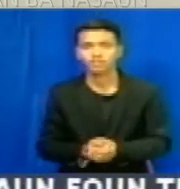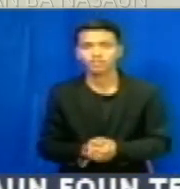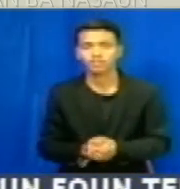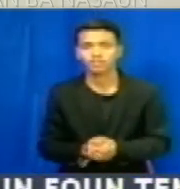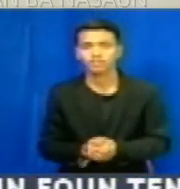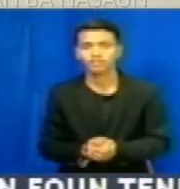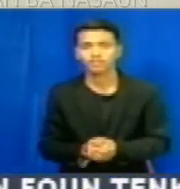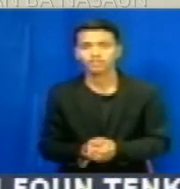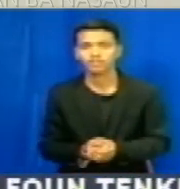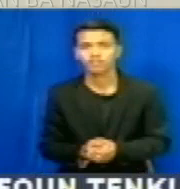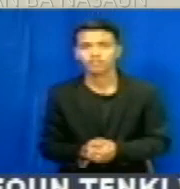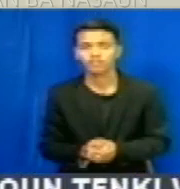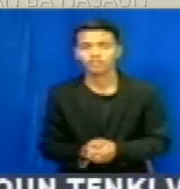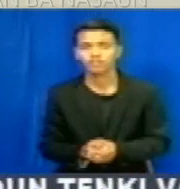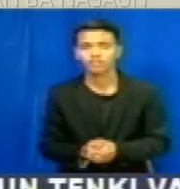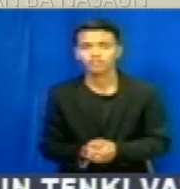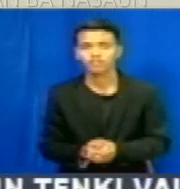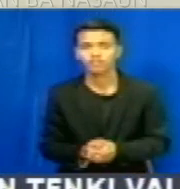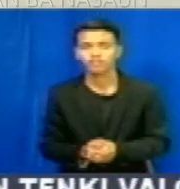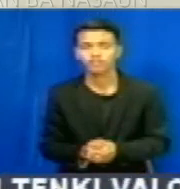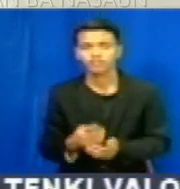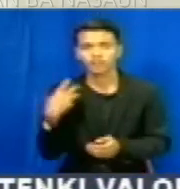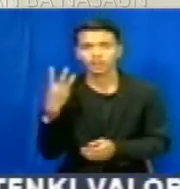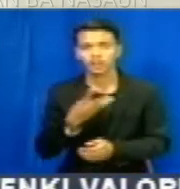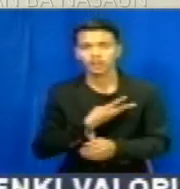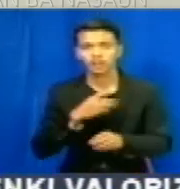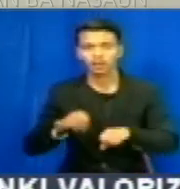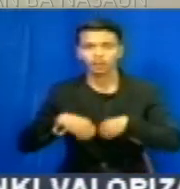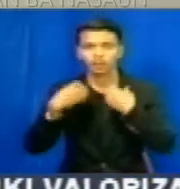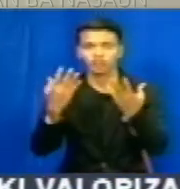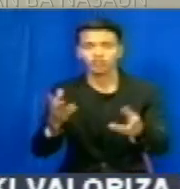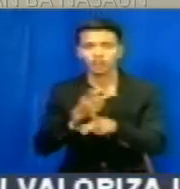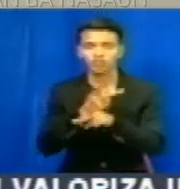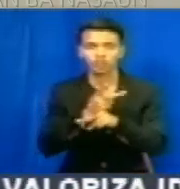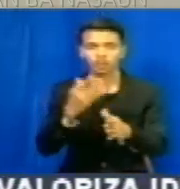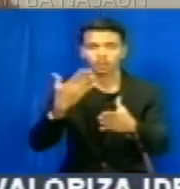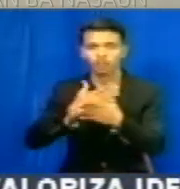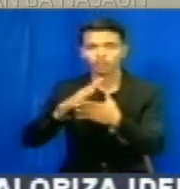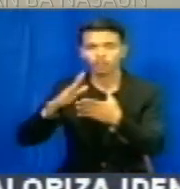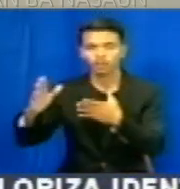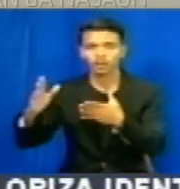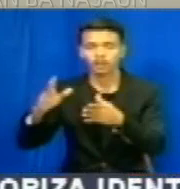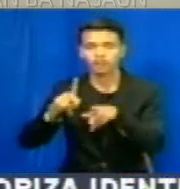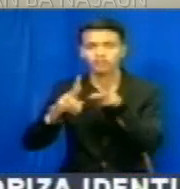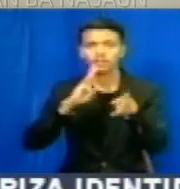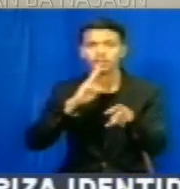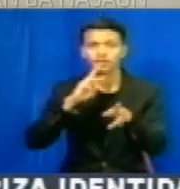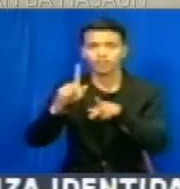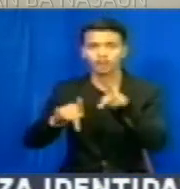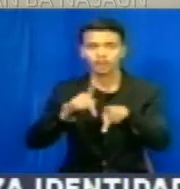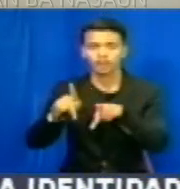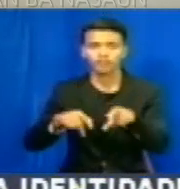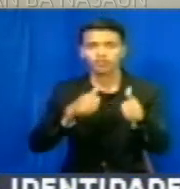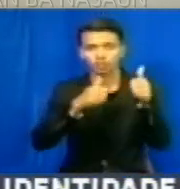dua. Entau patak ita o insa to asegur distribusan beba cliente ne ita